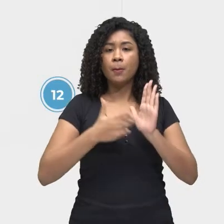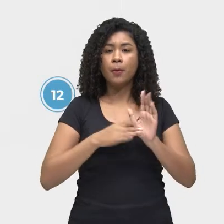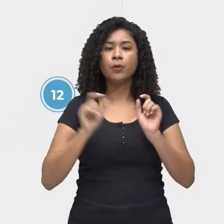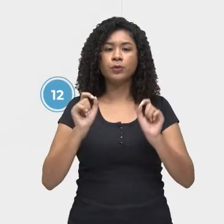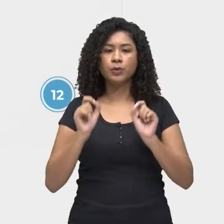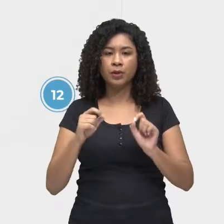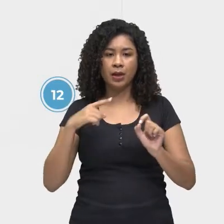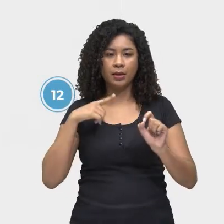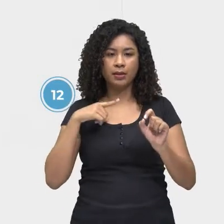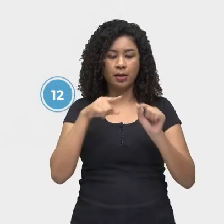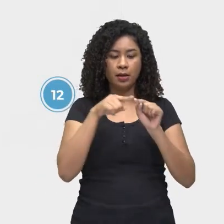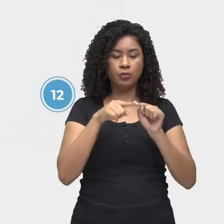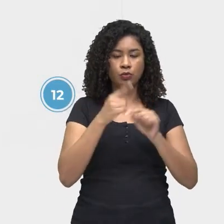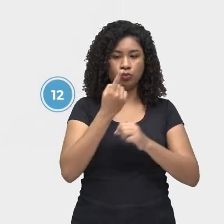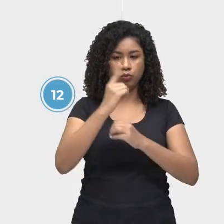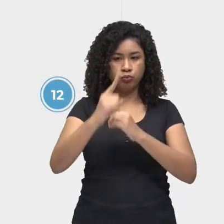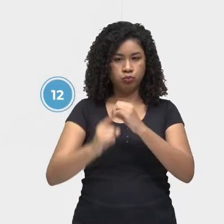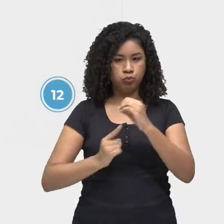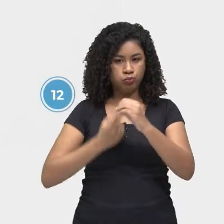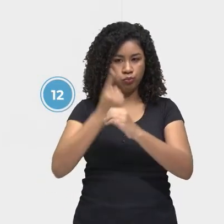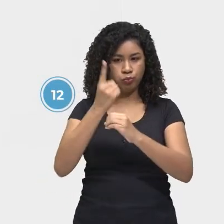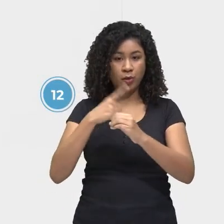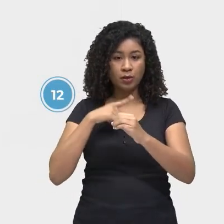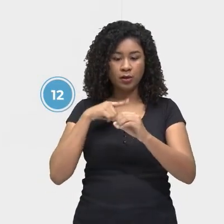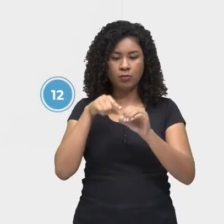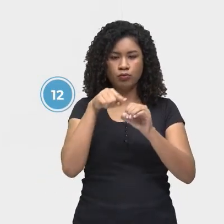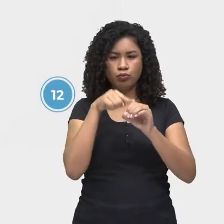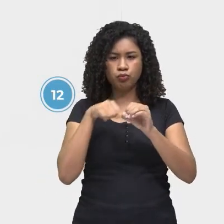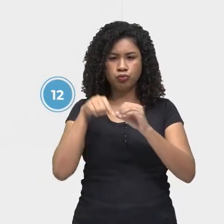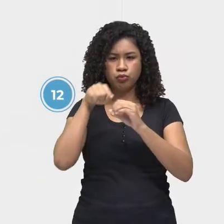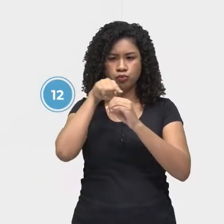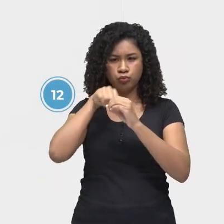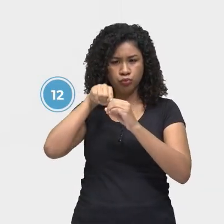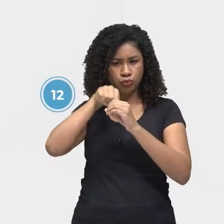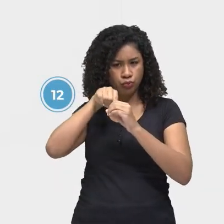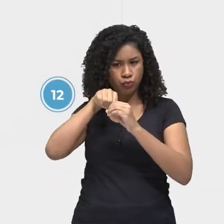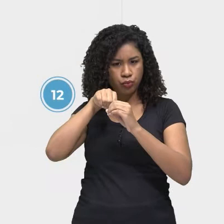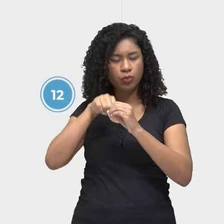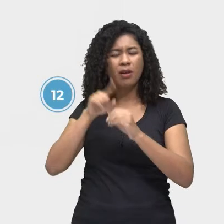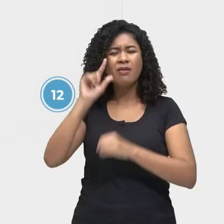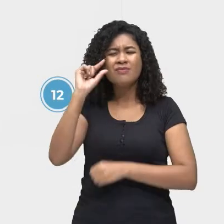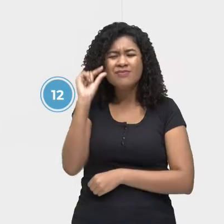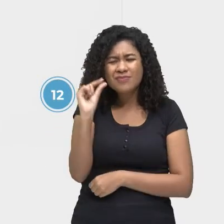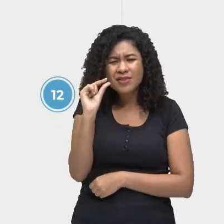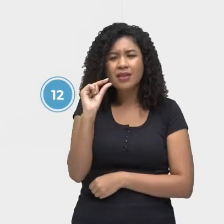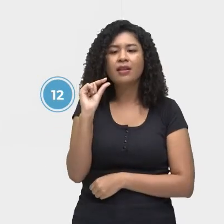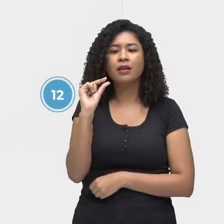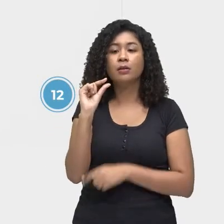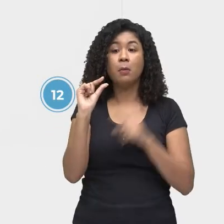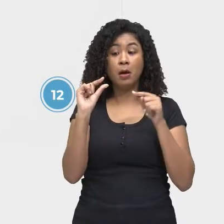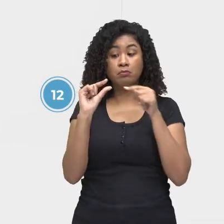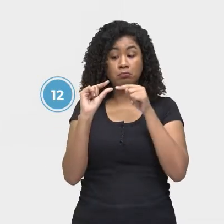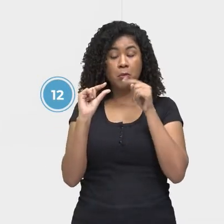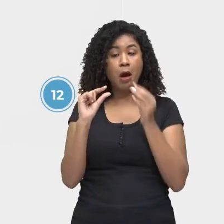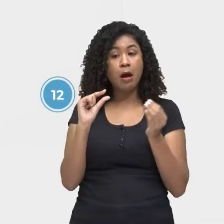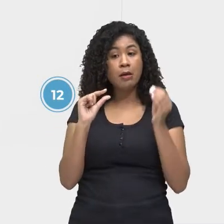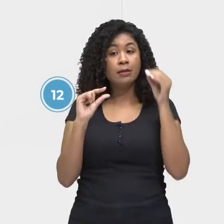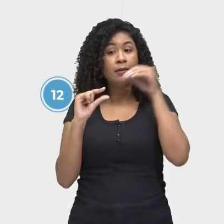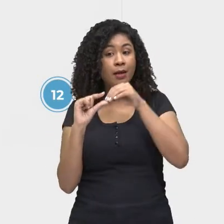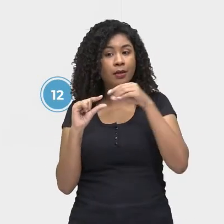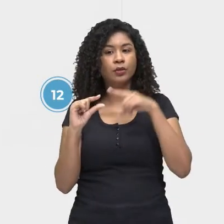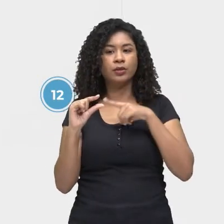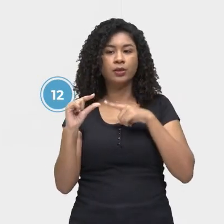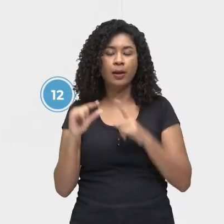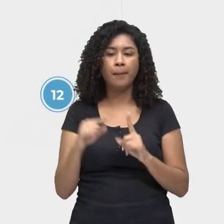Então, aqui nós falamos em núcleo, que, apesar de muito pequeno, dentro desse núcleo nós temos